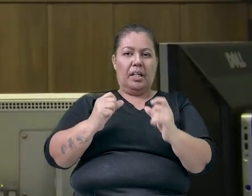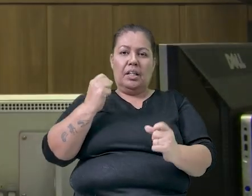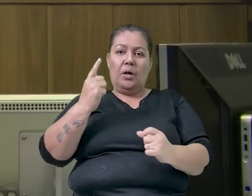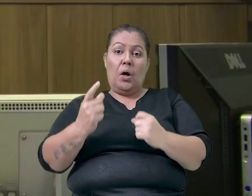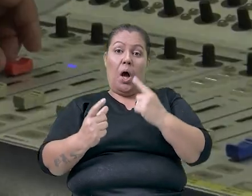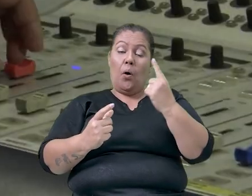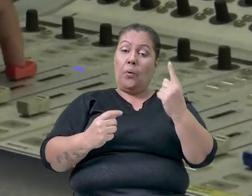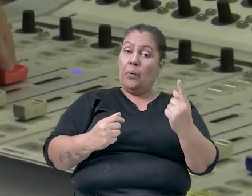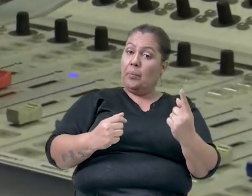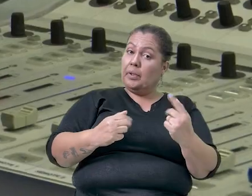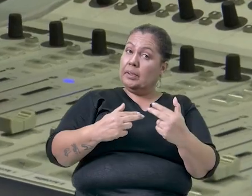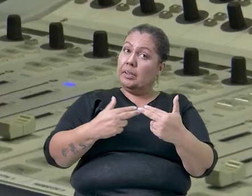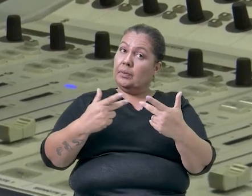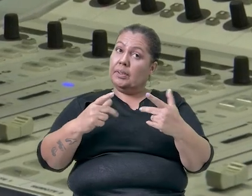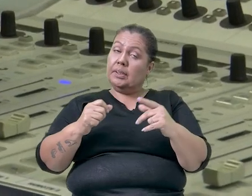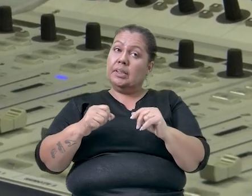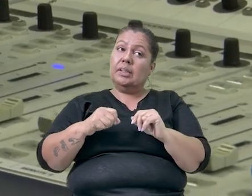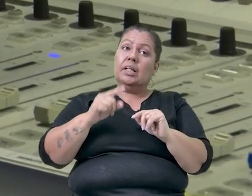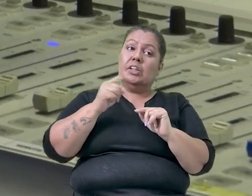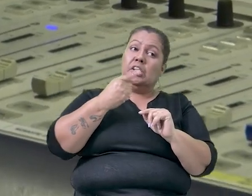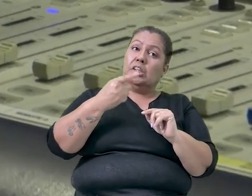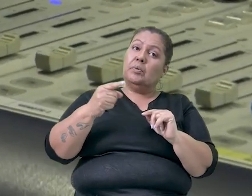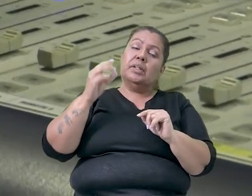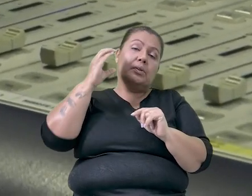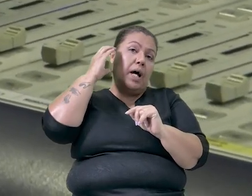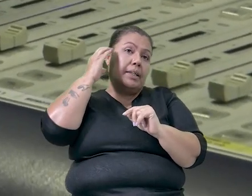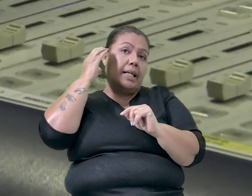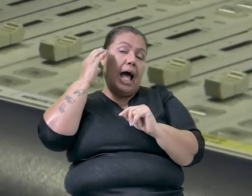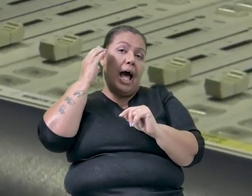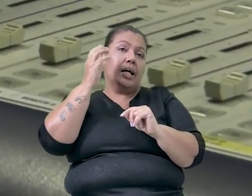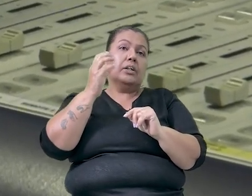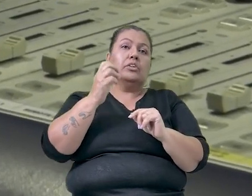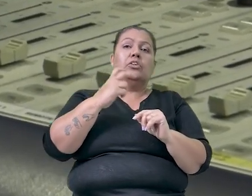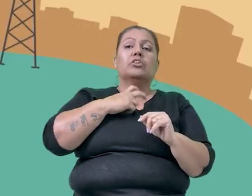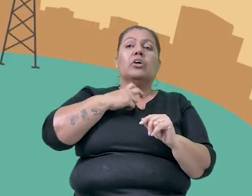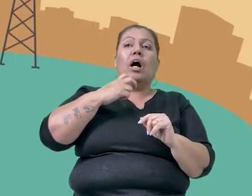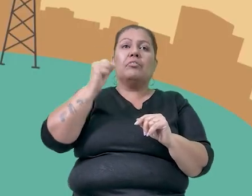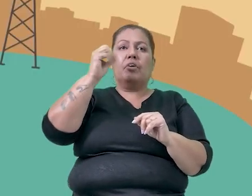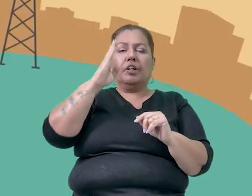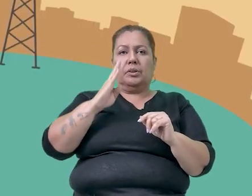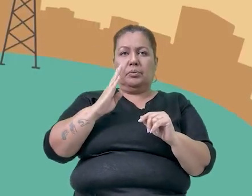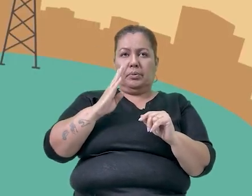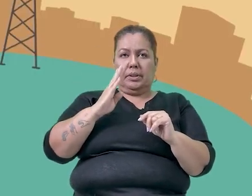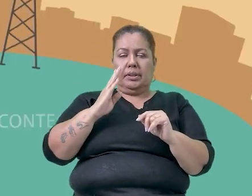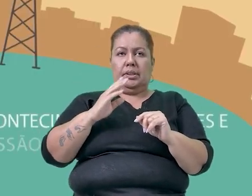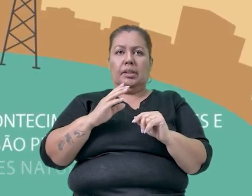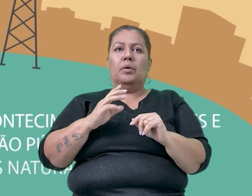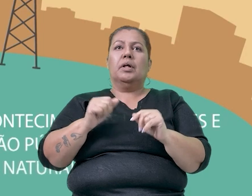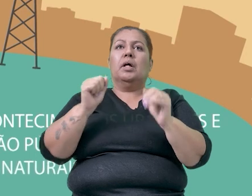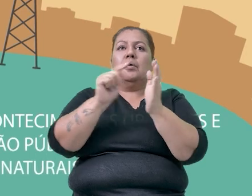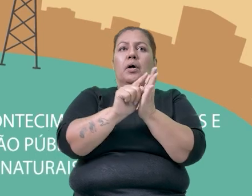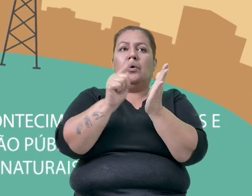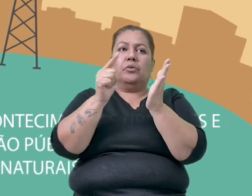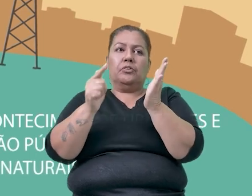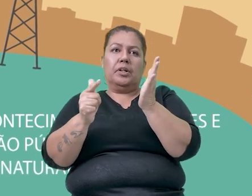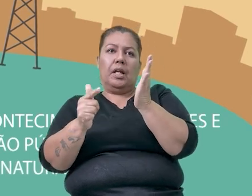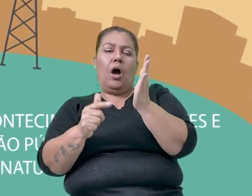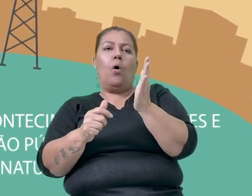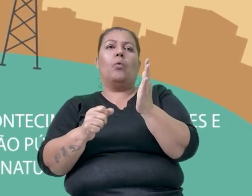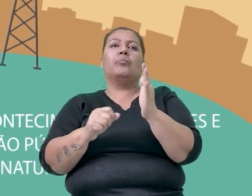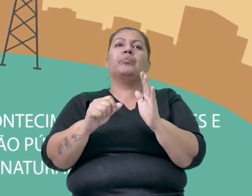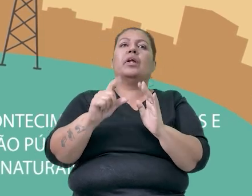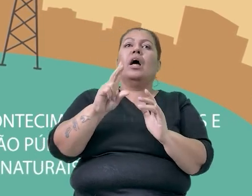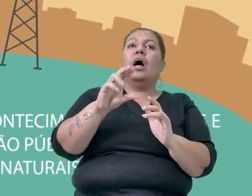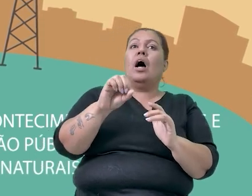algumas situações dispensam as emissoras de retransmitir o programa. a cobertura jornalística em tempo real